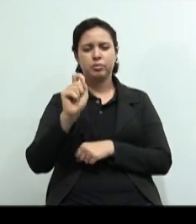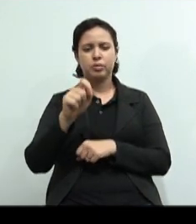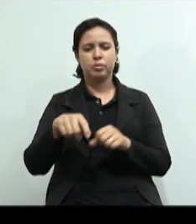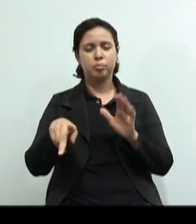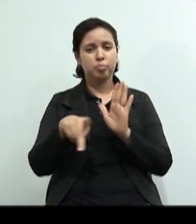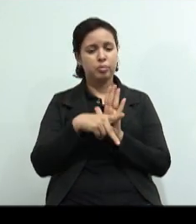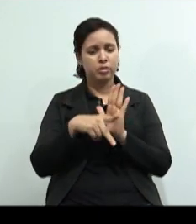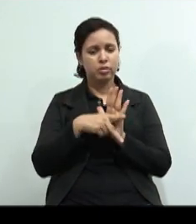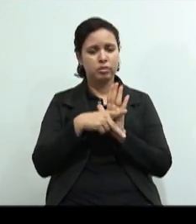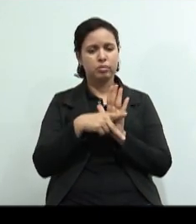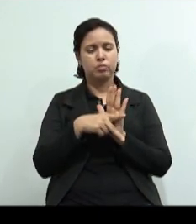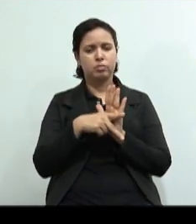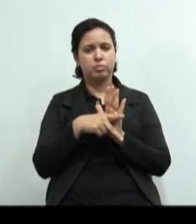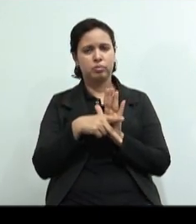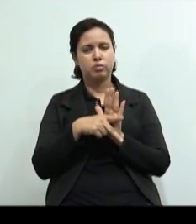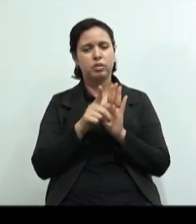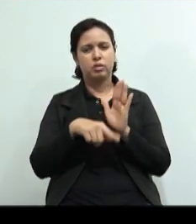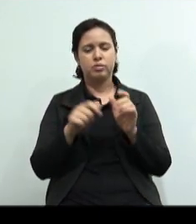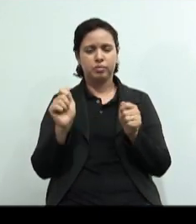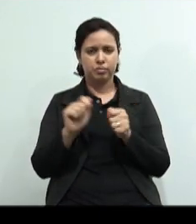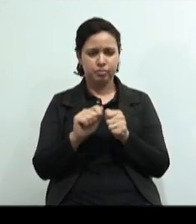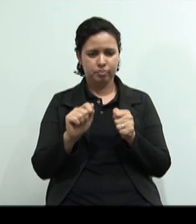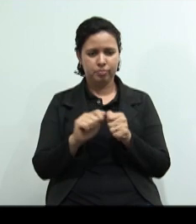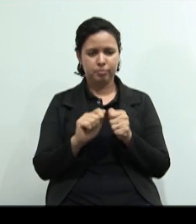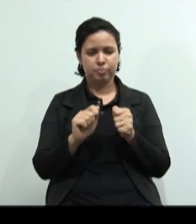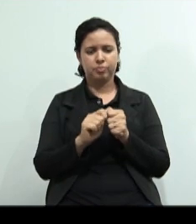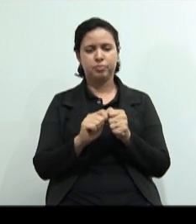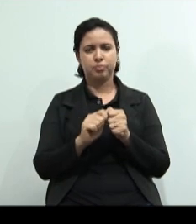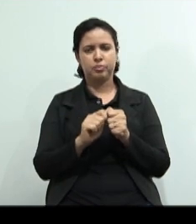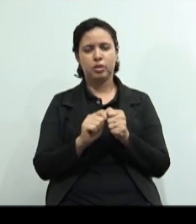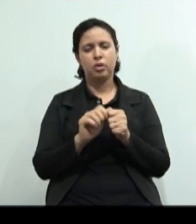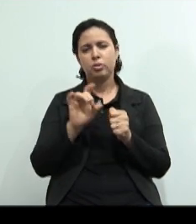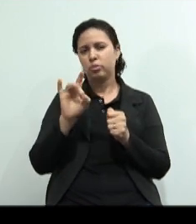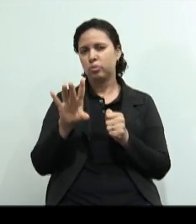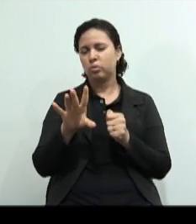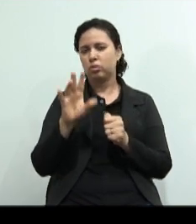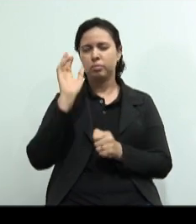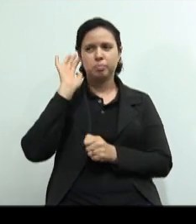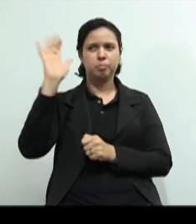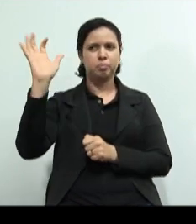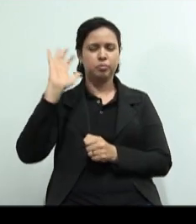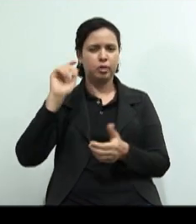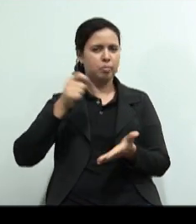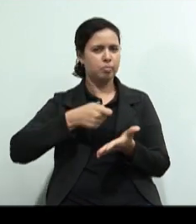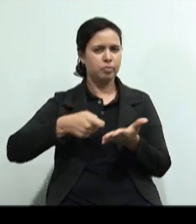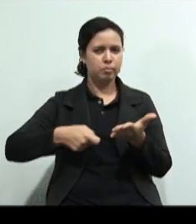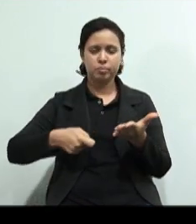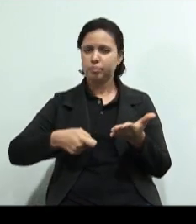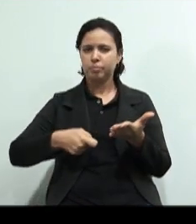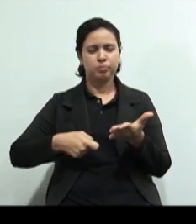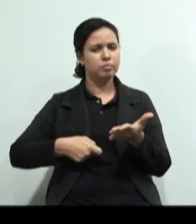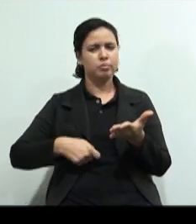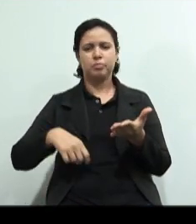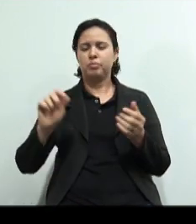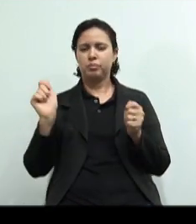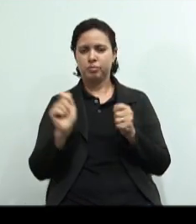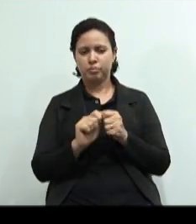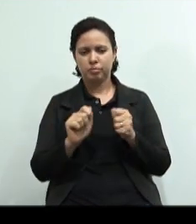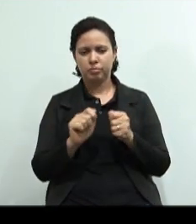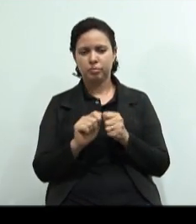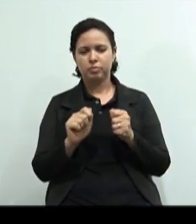plano vai ser, de fato, executado. Ele não vai ficar só nas ideias, Vai para a prática.